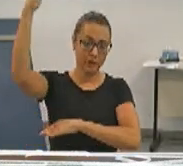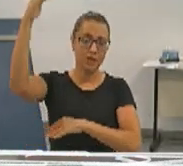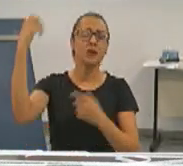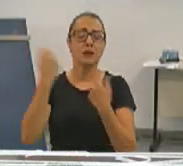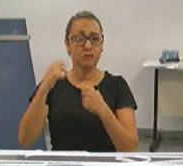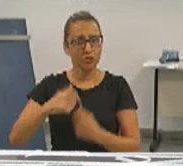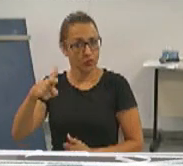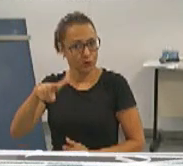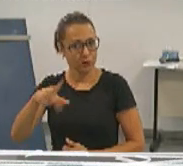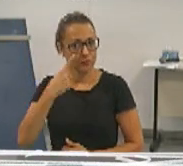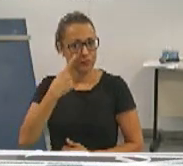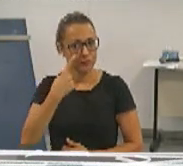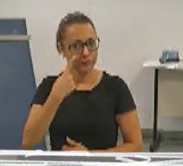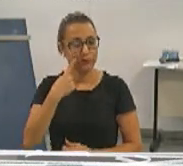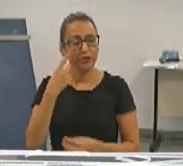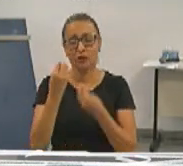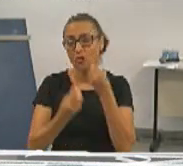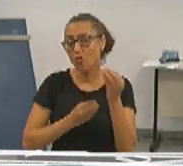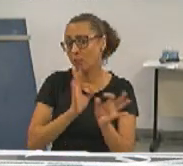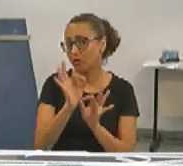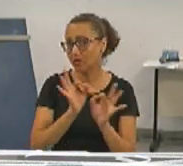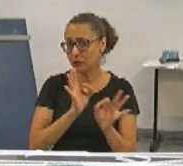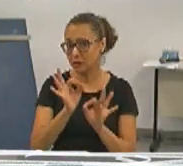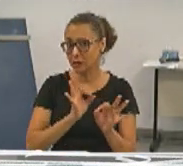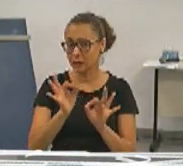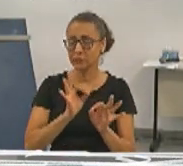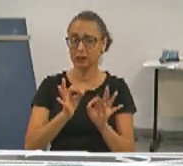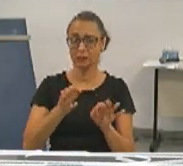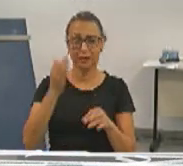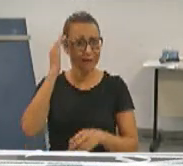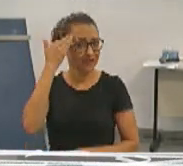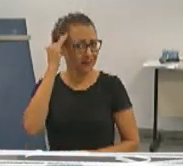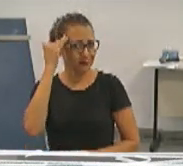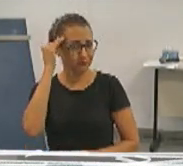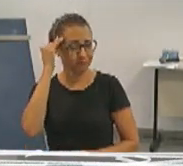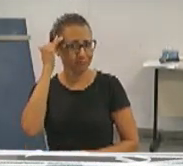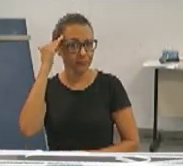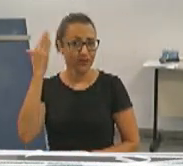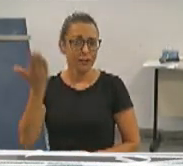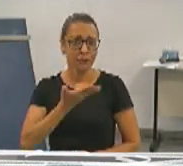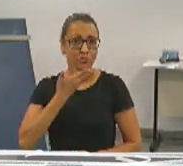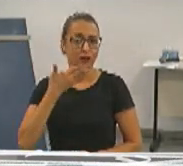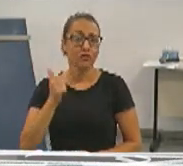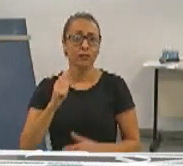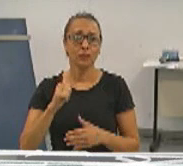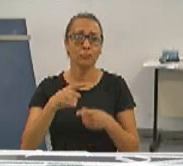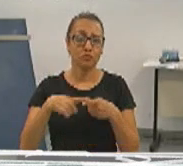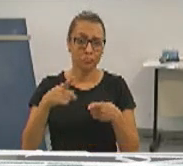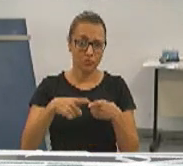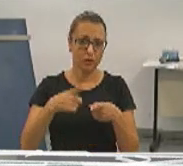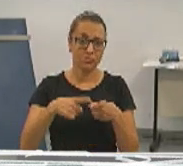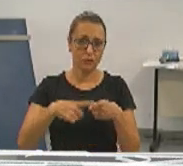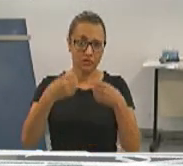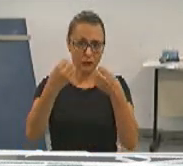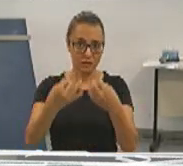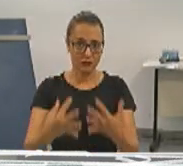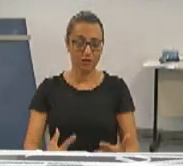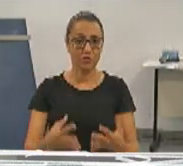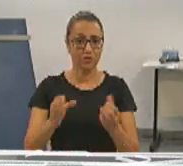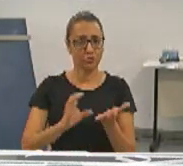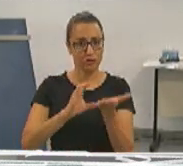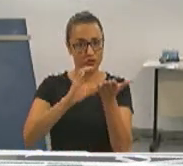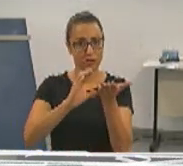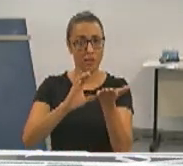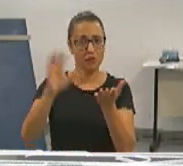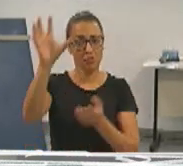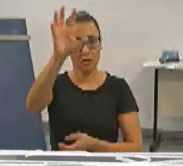discussão no Conselho Universitário para começar a entender melhor esse problema que é colocado pelo Conselho Regional de Medicina.